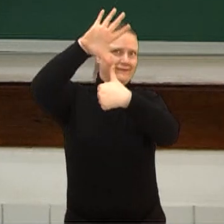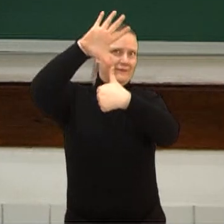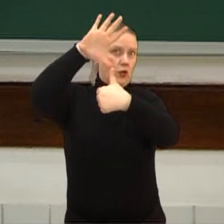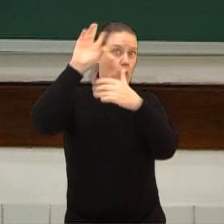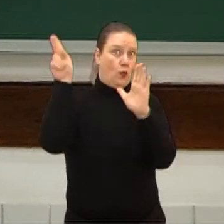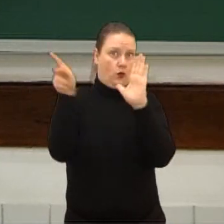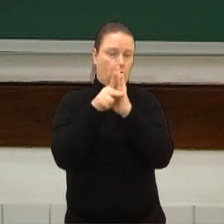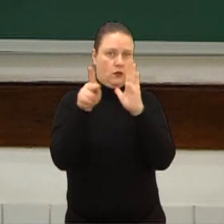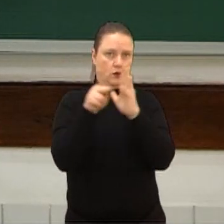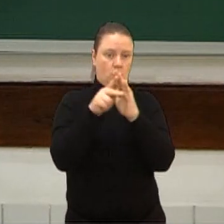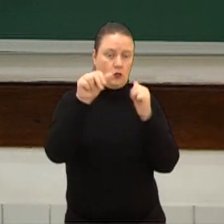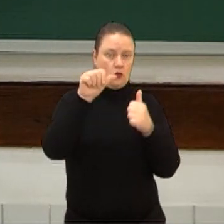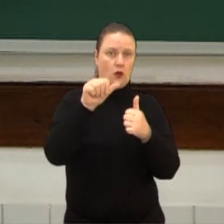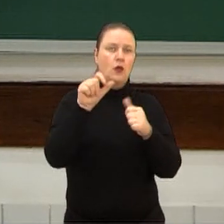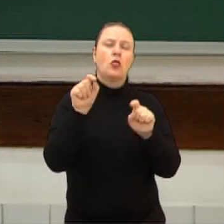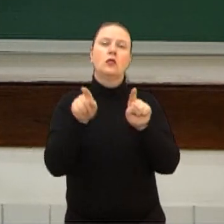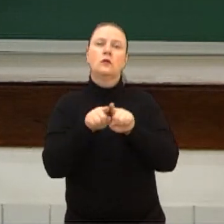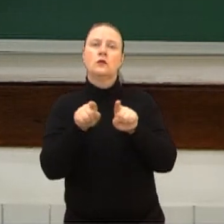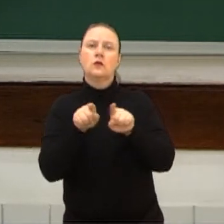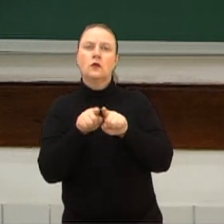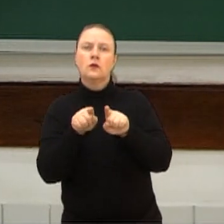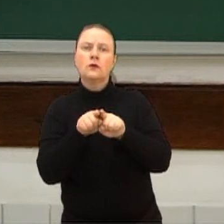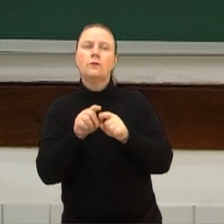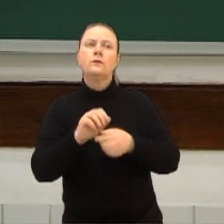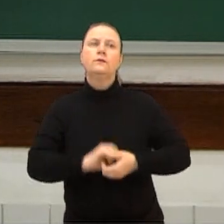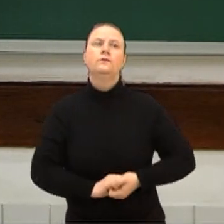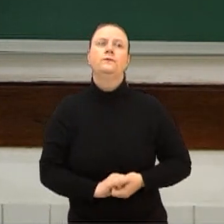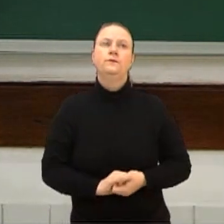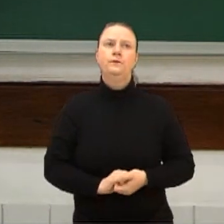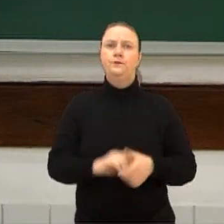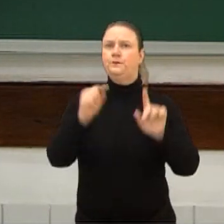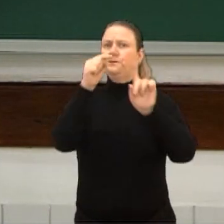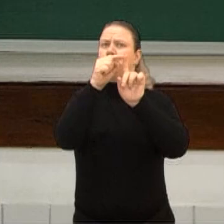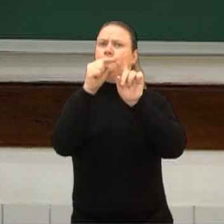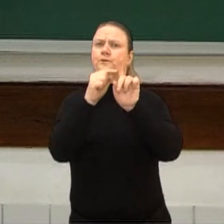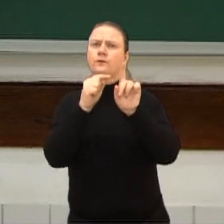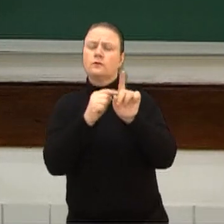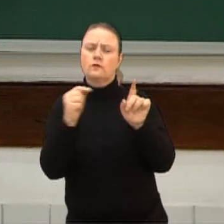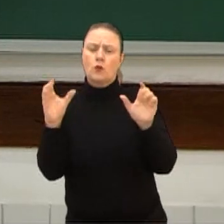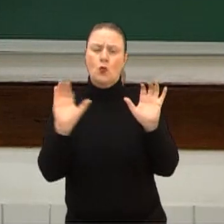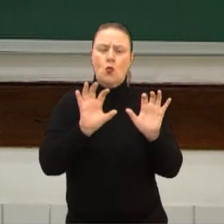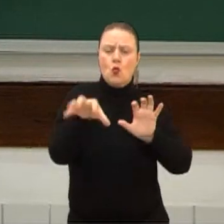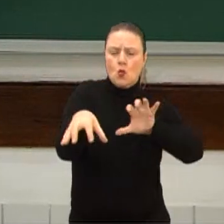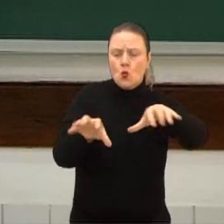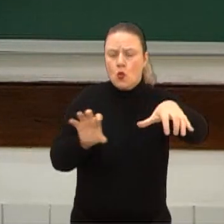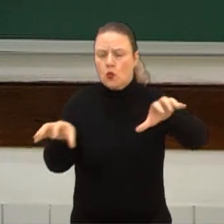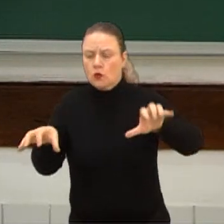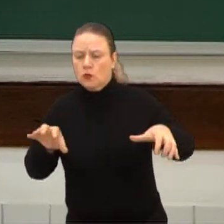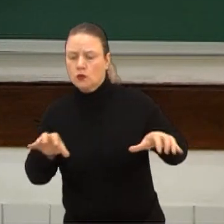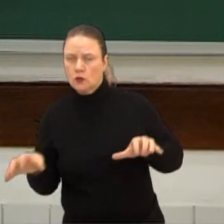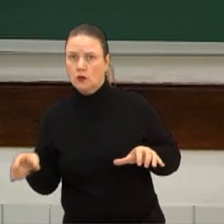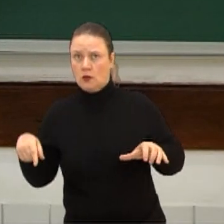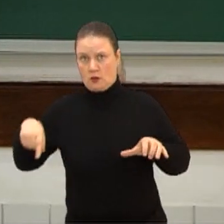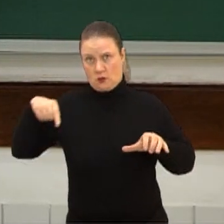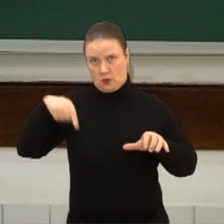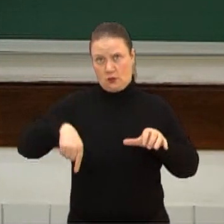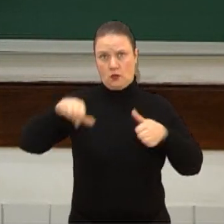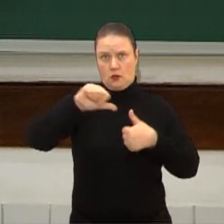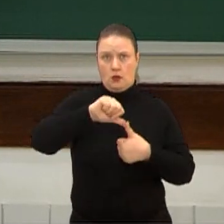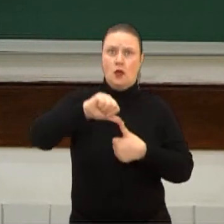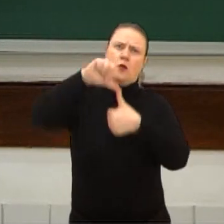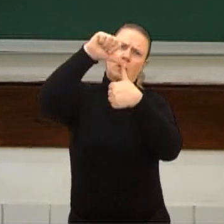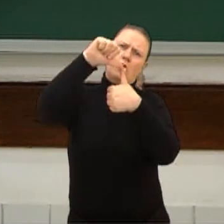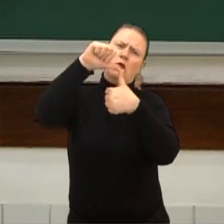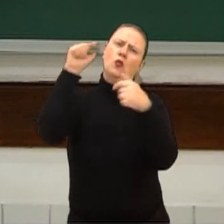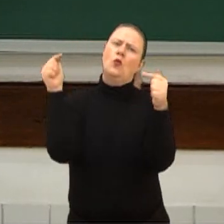é aspecto continental e insular. Os tipos de colonização, que aqui na América Central é literalmente